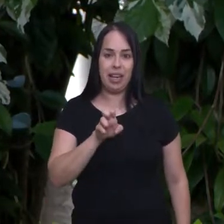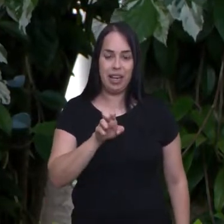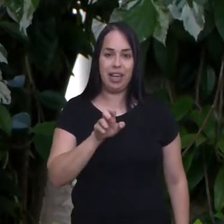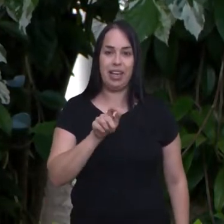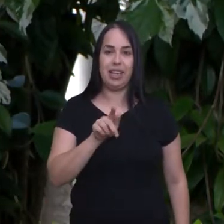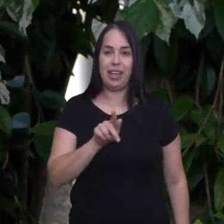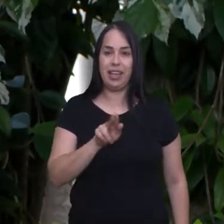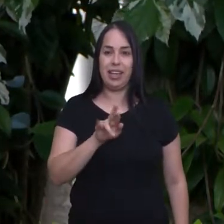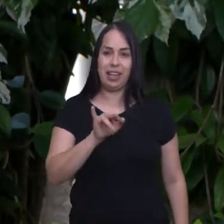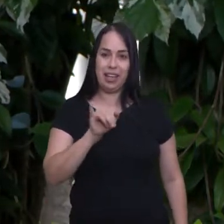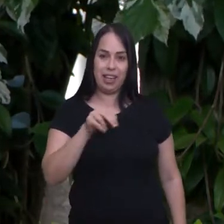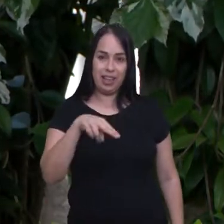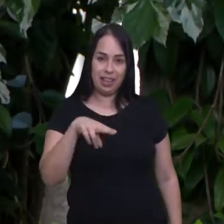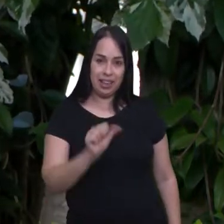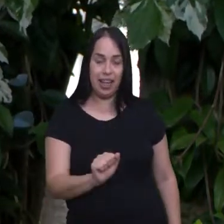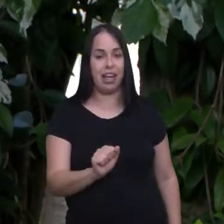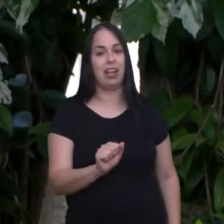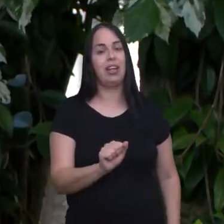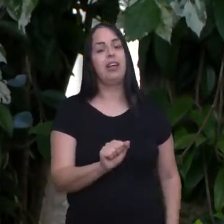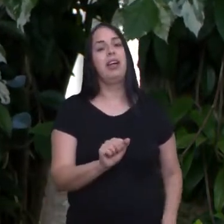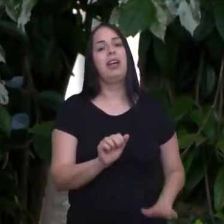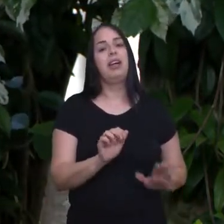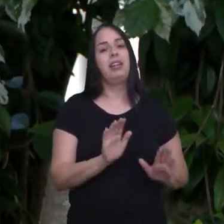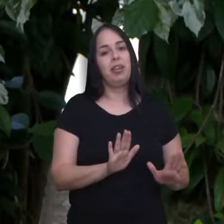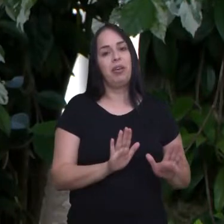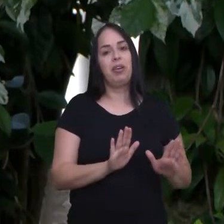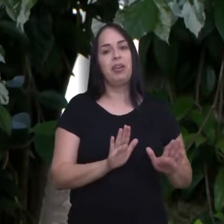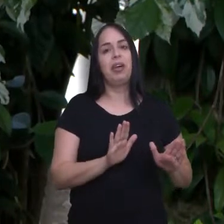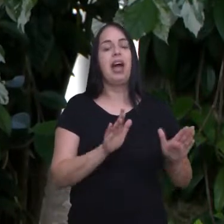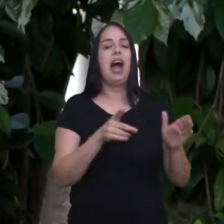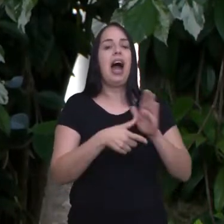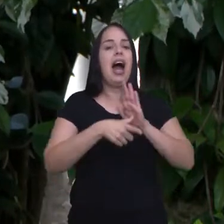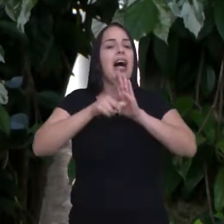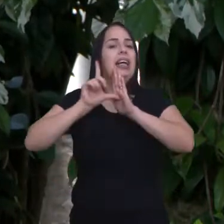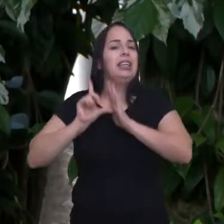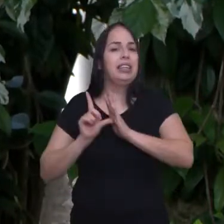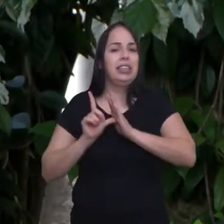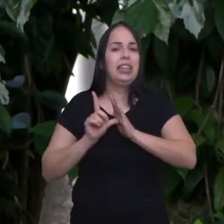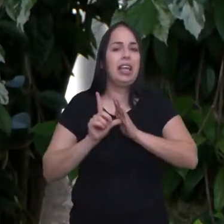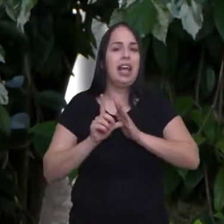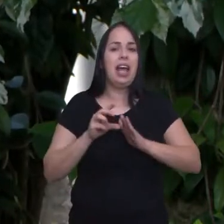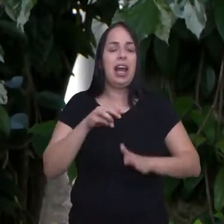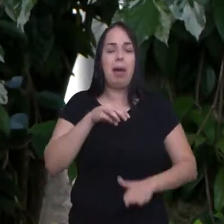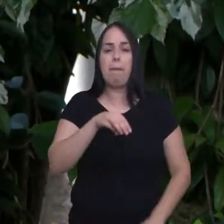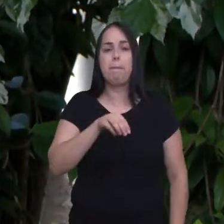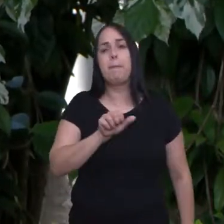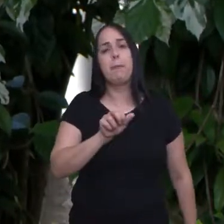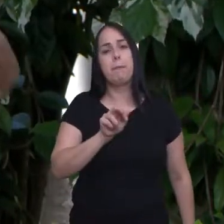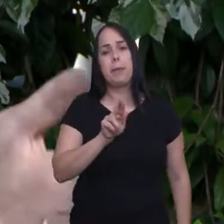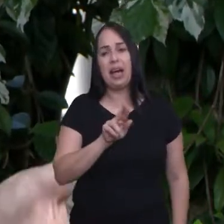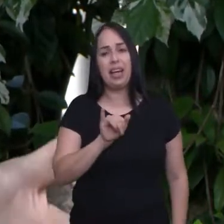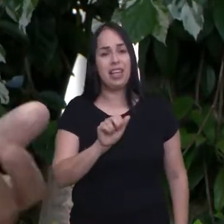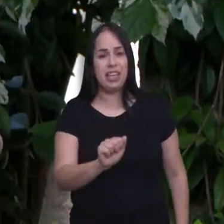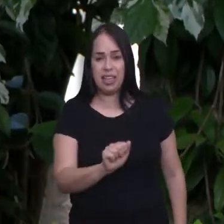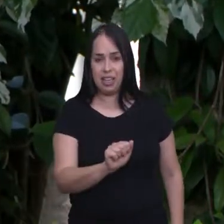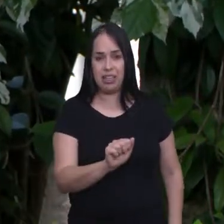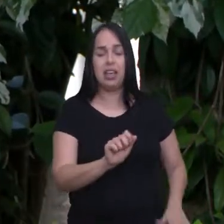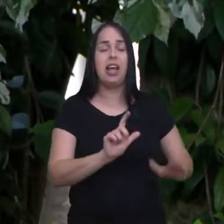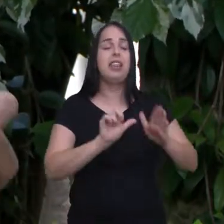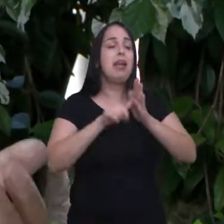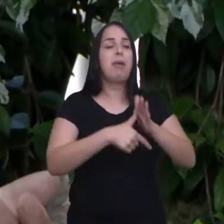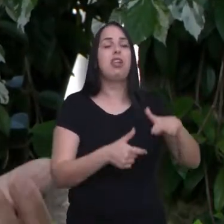do Saco e Nega do Saco foi até bastante tempo após a sua morte, quando ela